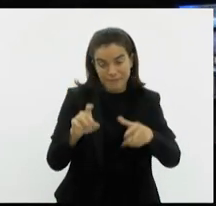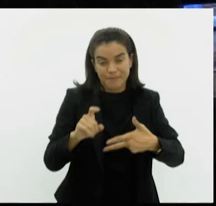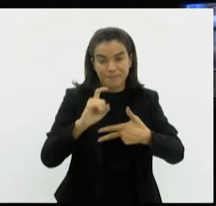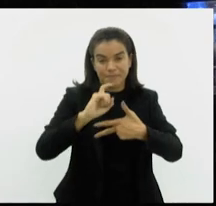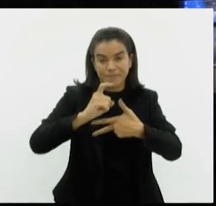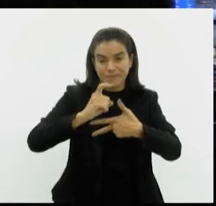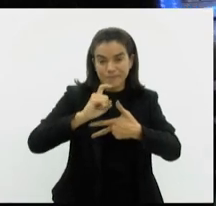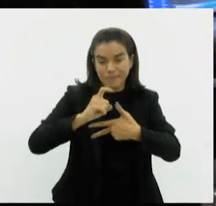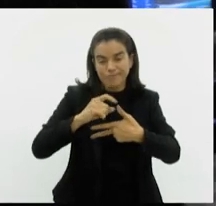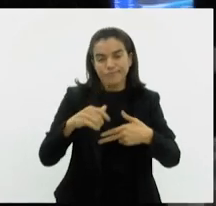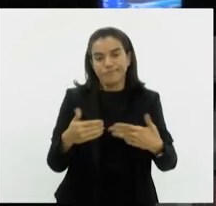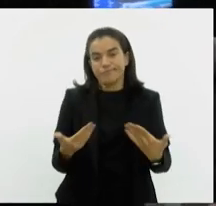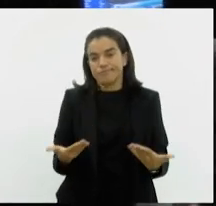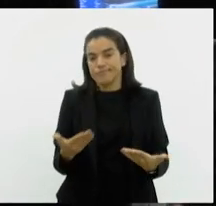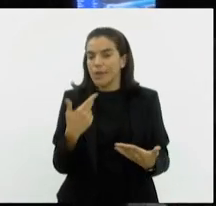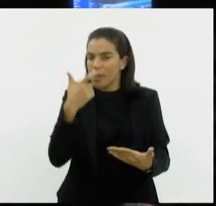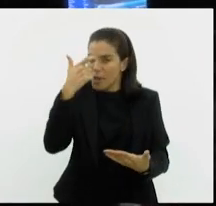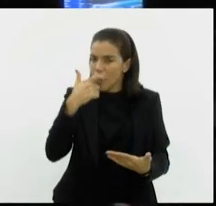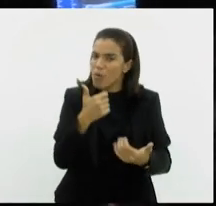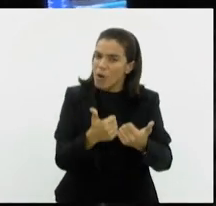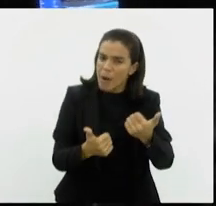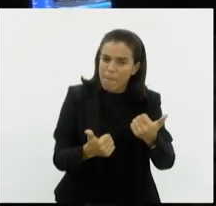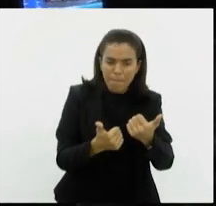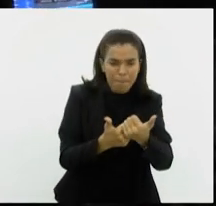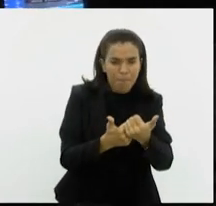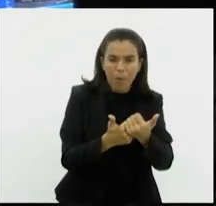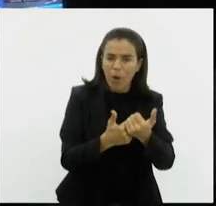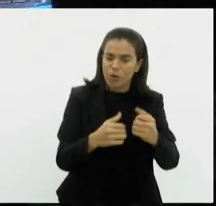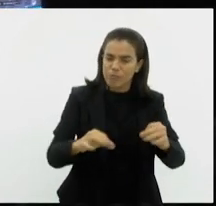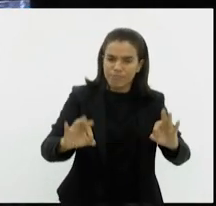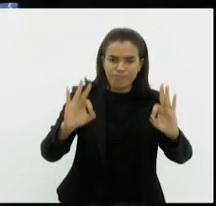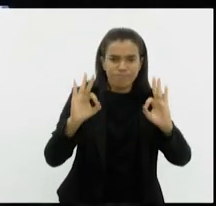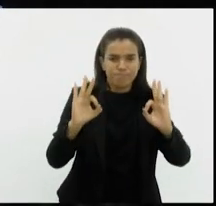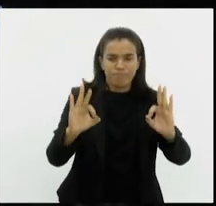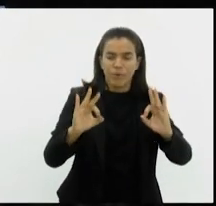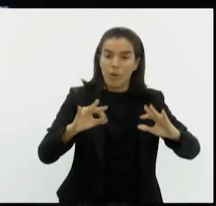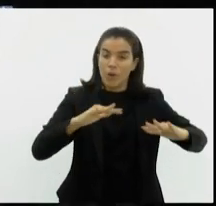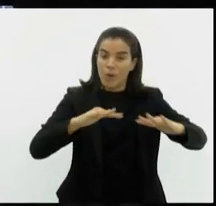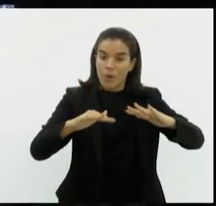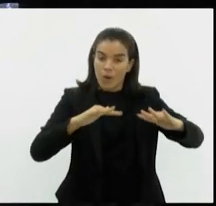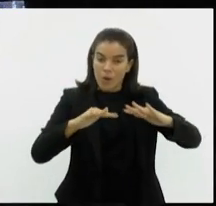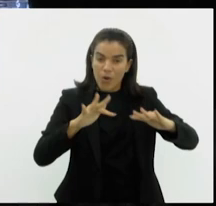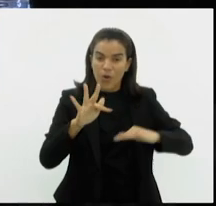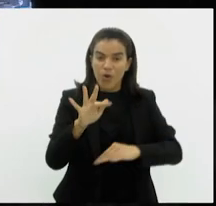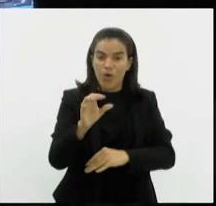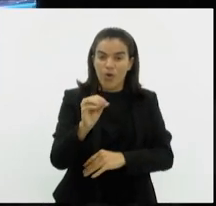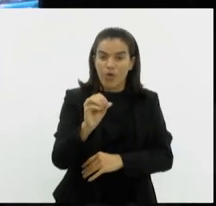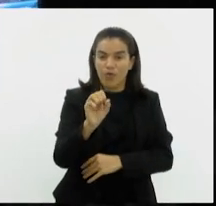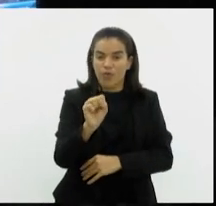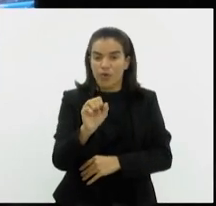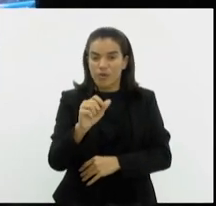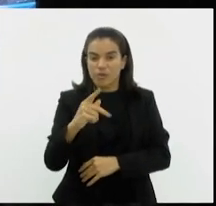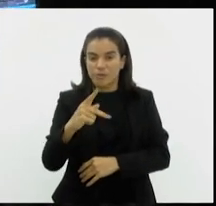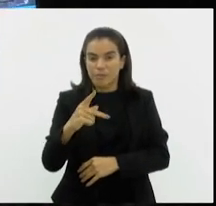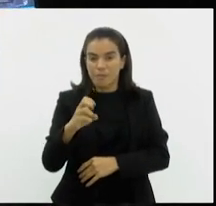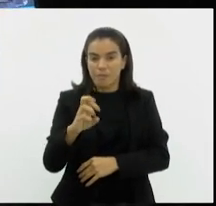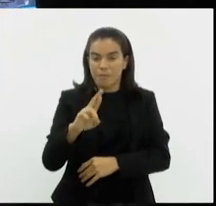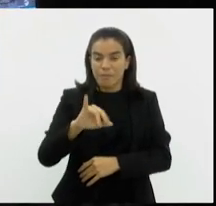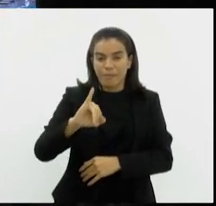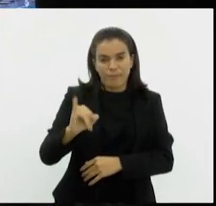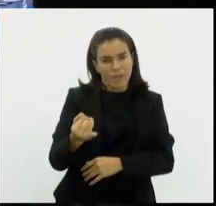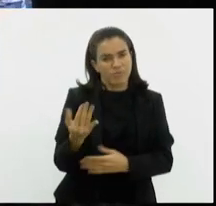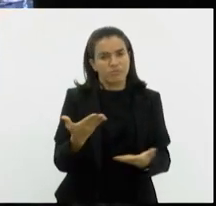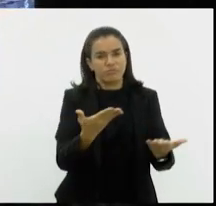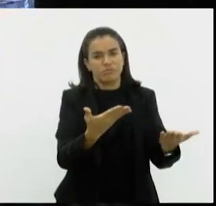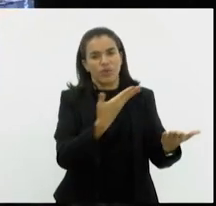executivo então o meu apoio integral a esse movimento do Fas perge e Governador cumpra sua